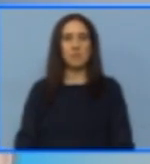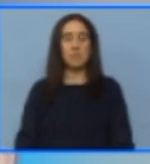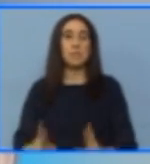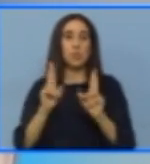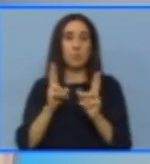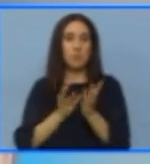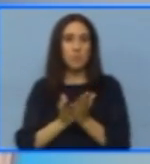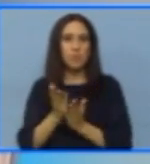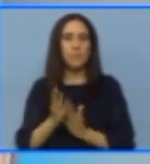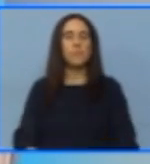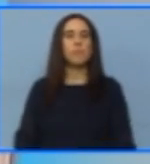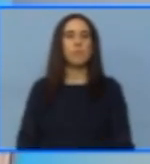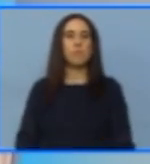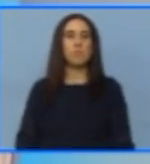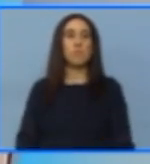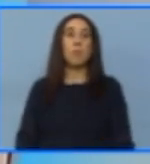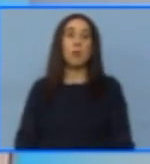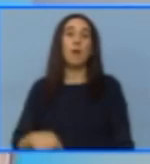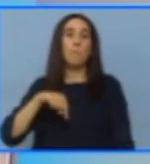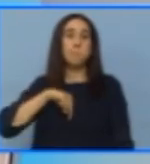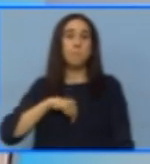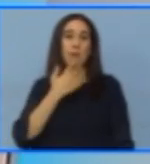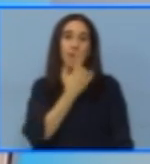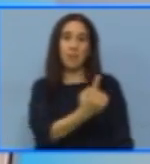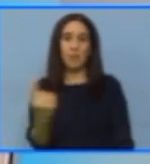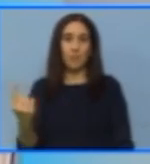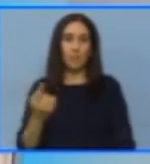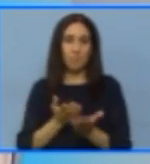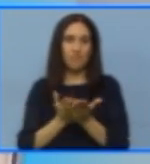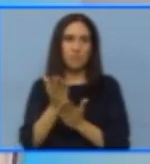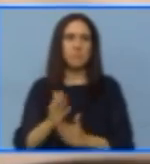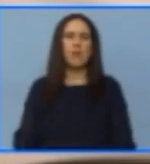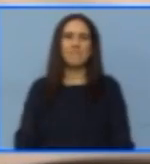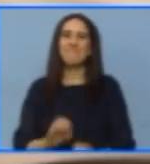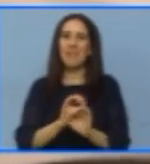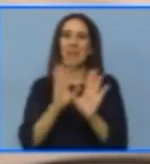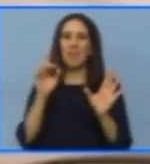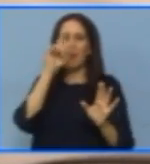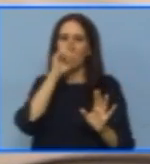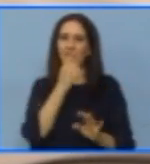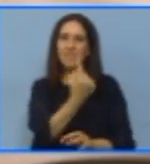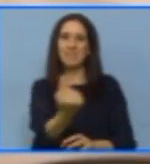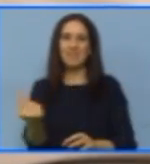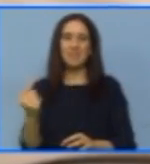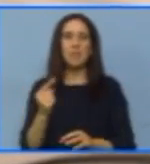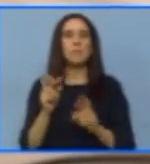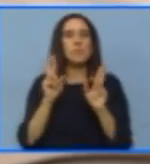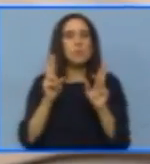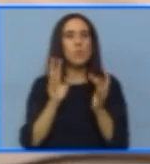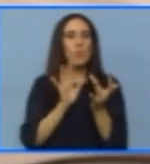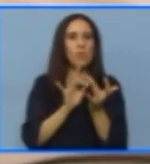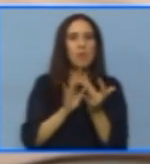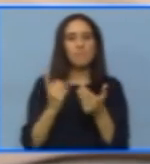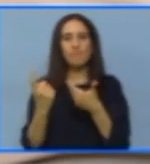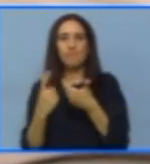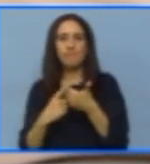porque... Isto para além de perdurar em cada um dos participantes. Claro, não é? na memória de todos eles, e esperamos que também nos contactos e nas